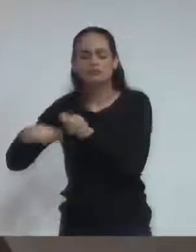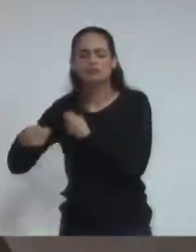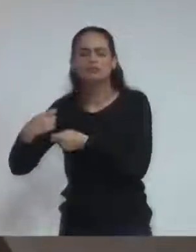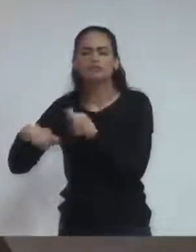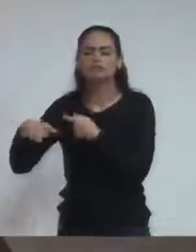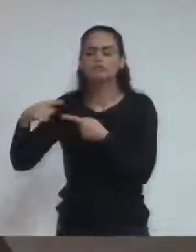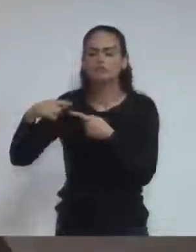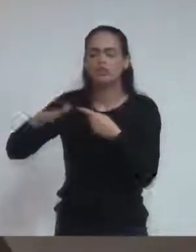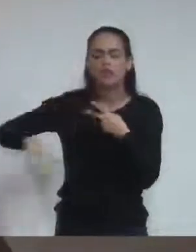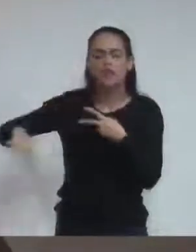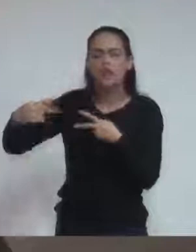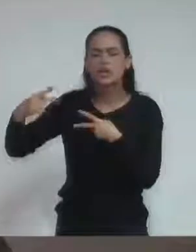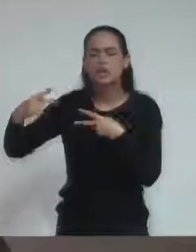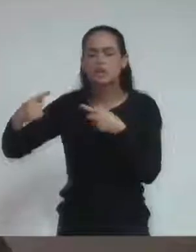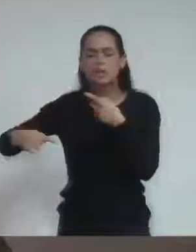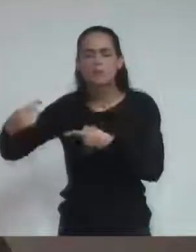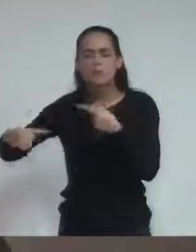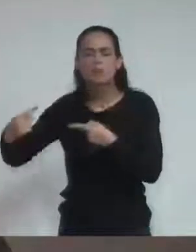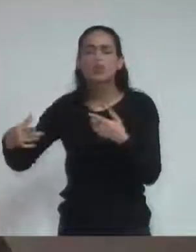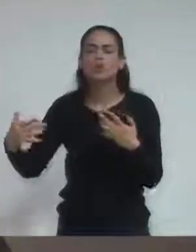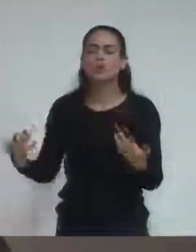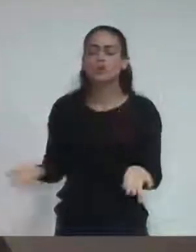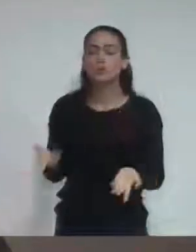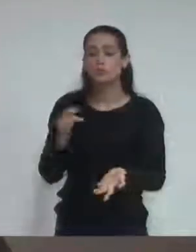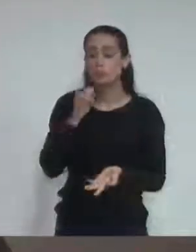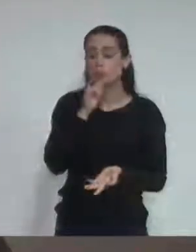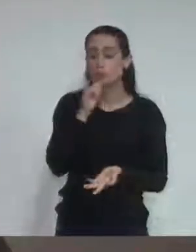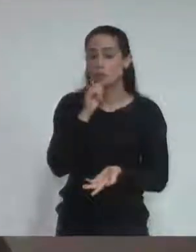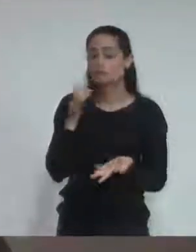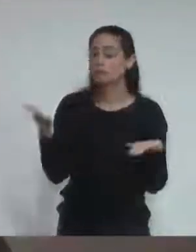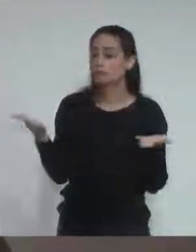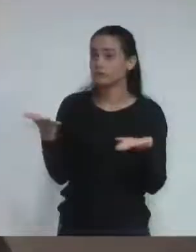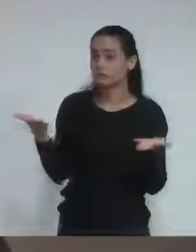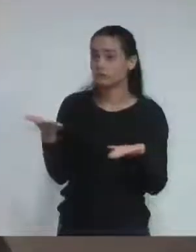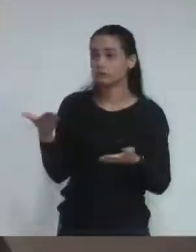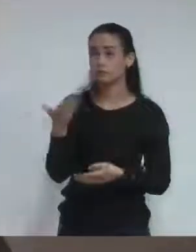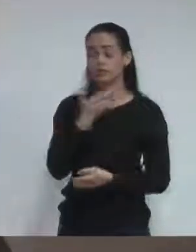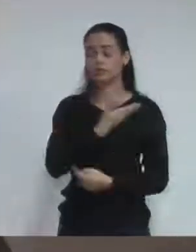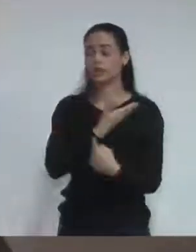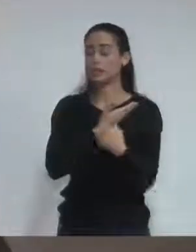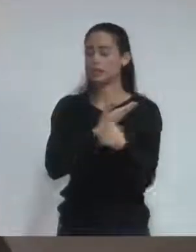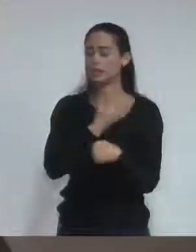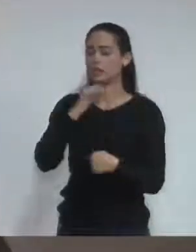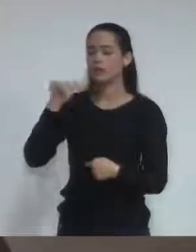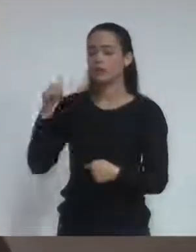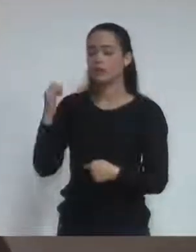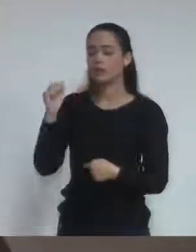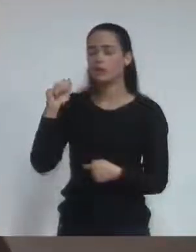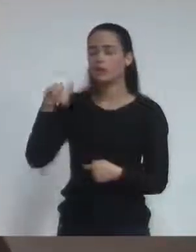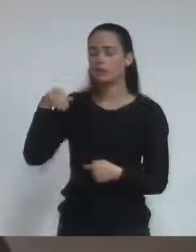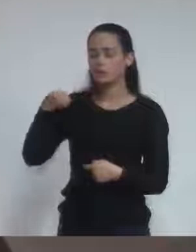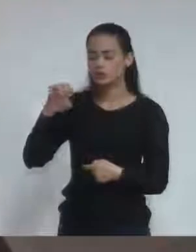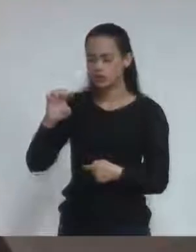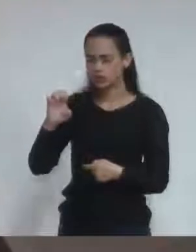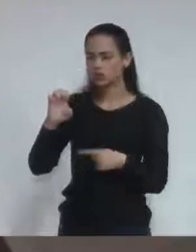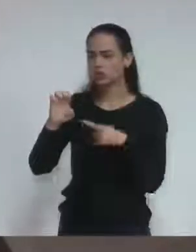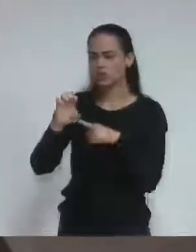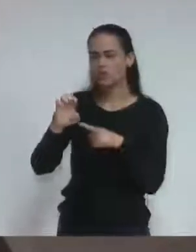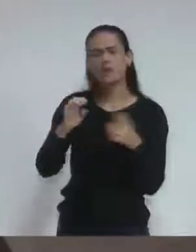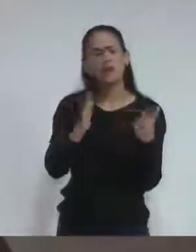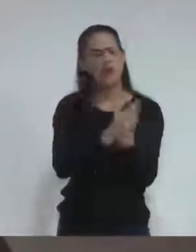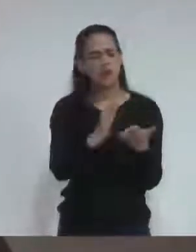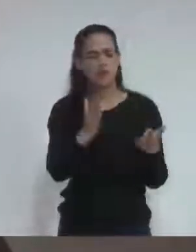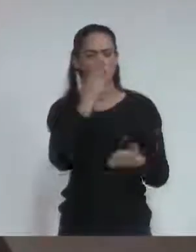falei, senhor prefeito, meu amigo Jaime, digo amigo porque gosto do Jaime como pessoa, acho que como muitos aqui gostam, acho